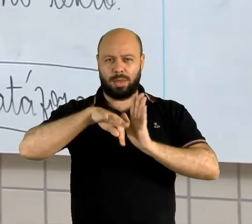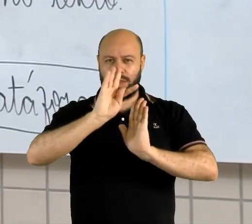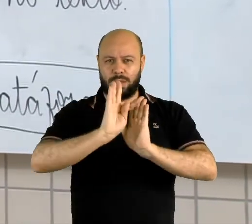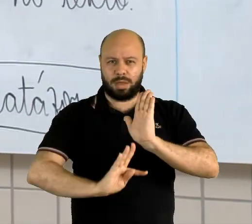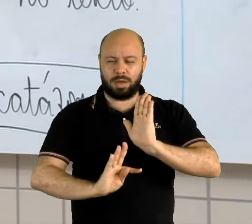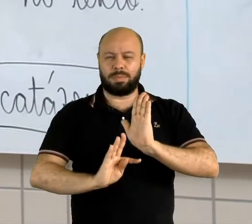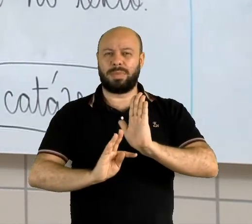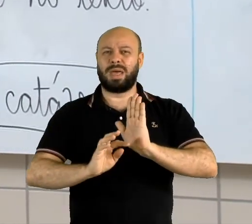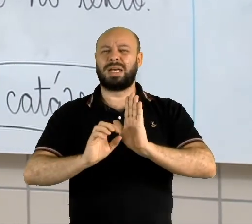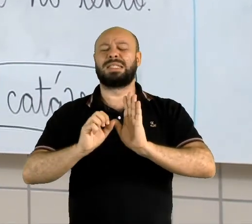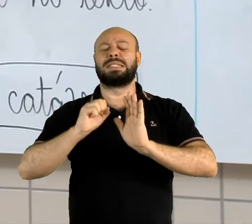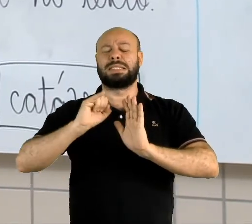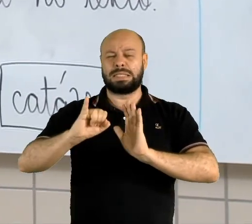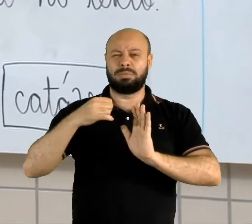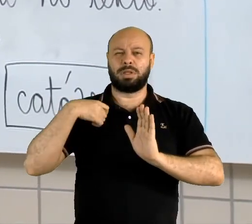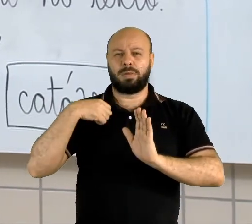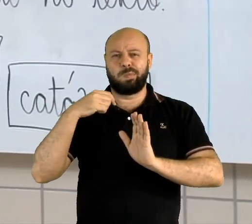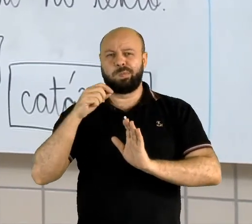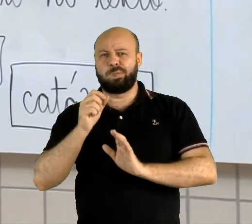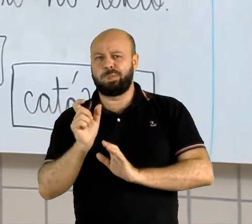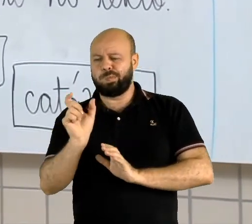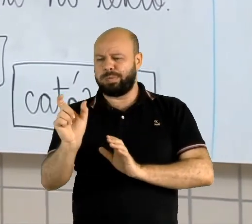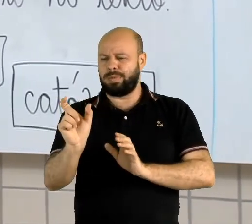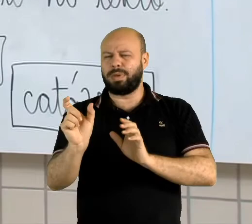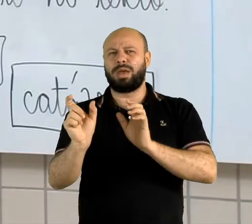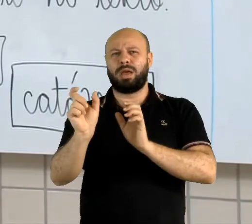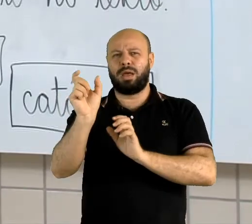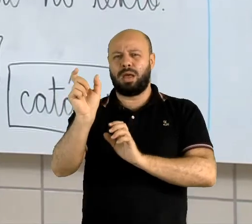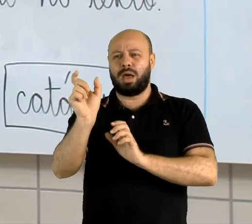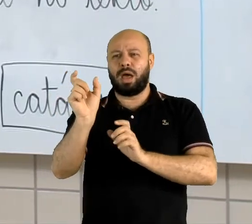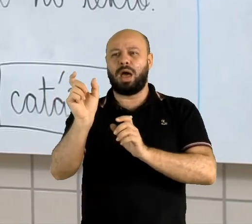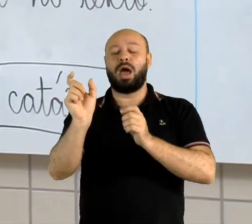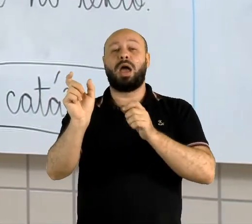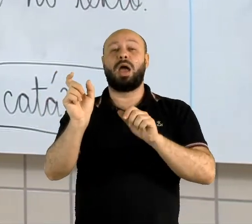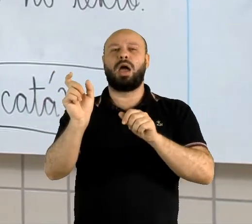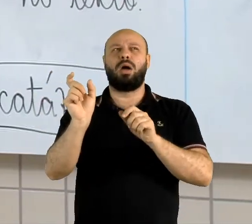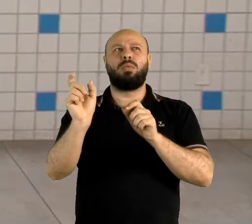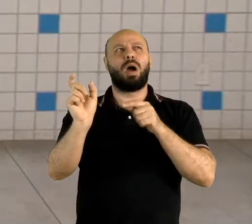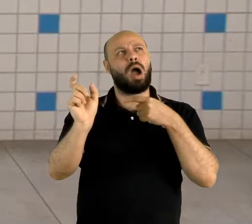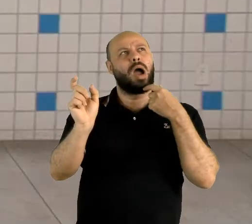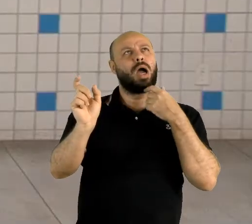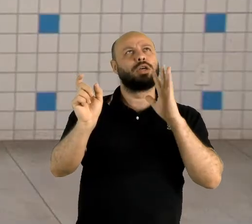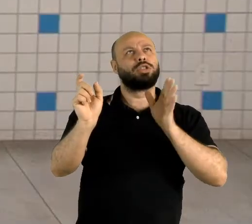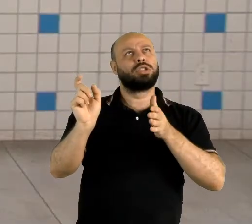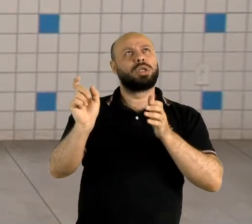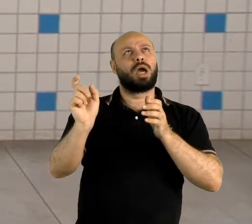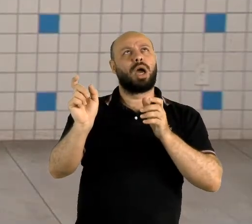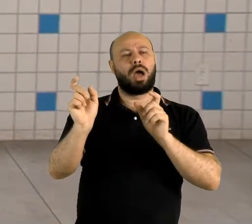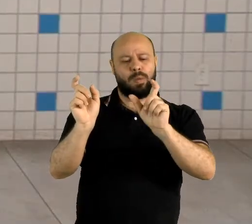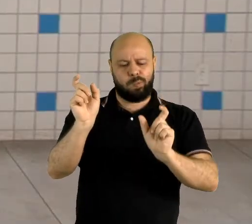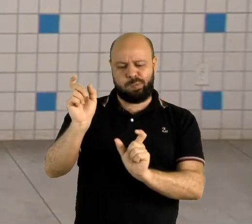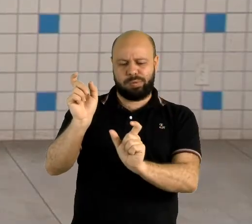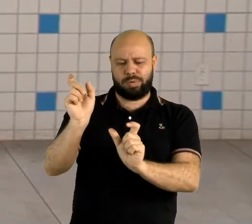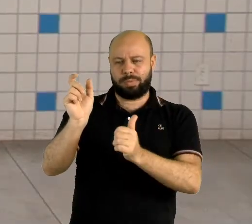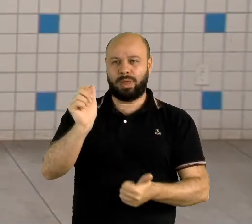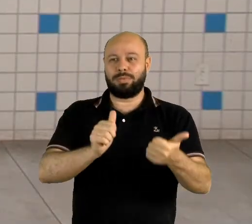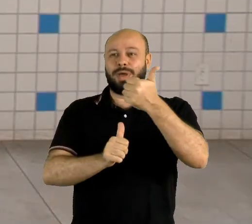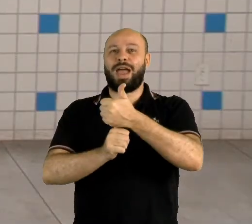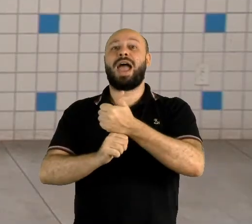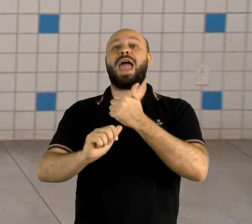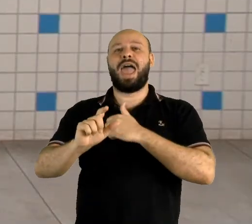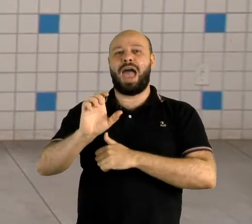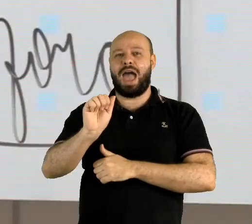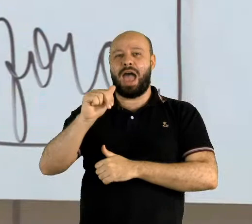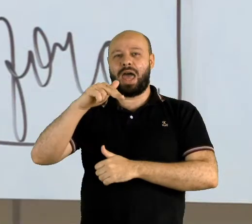dita anteriormente, eu vou estar fazendo anáfora. Esses pronomes serão